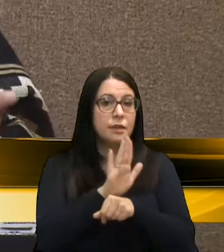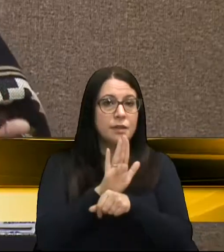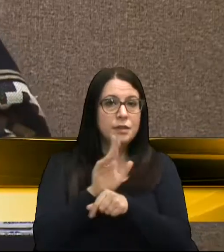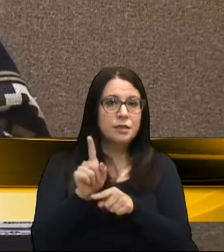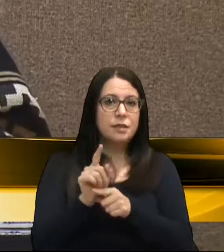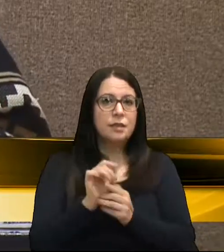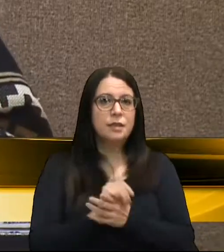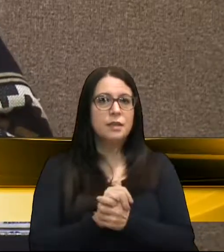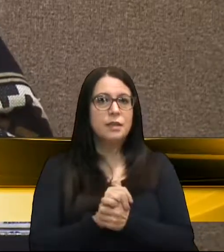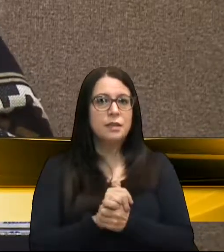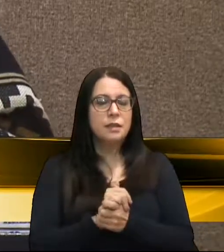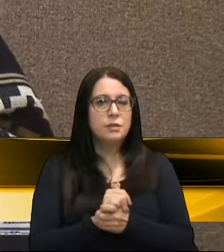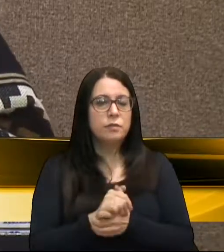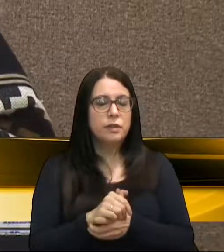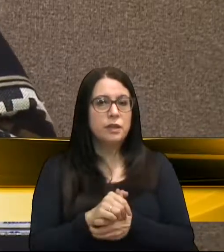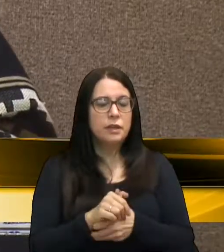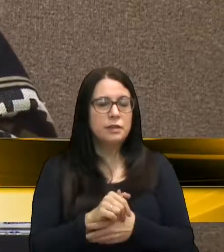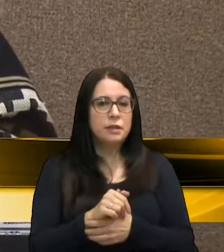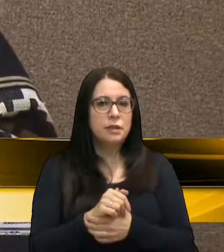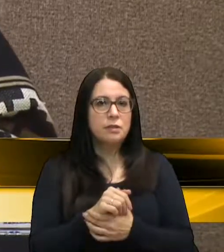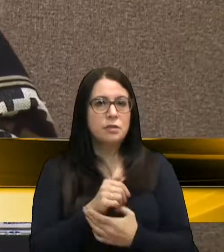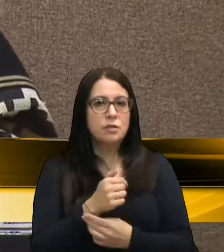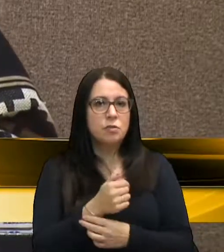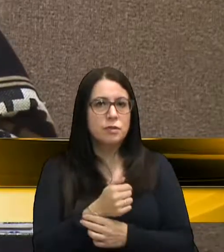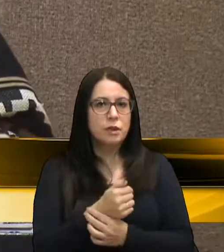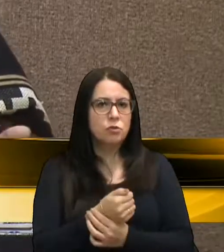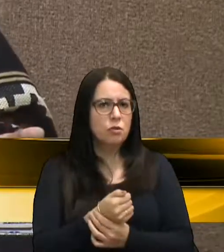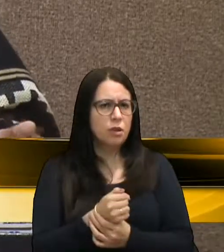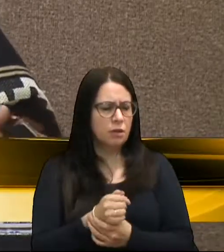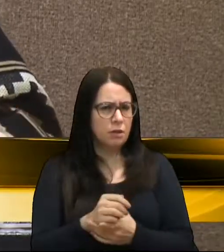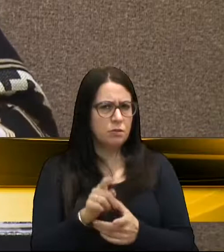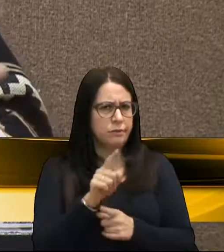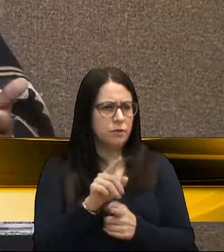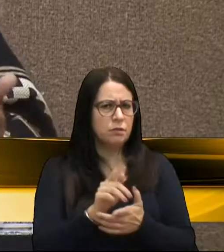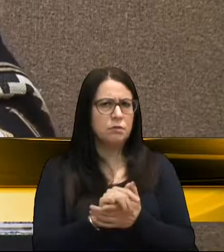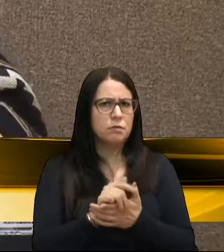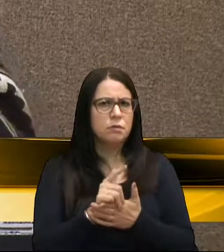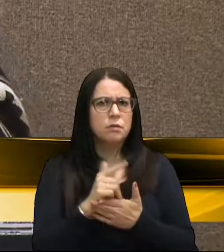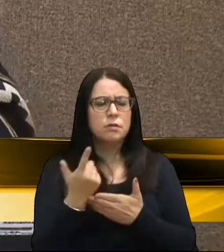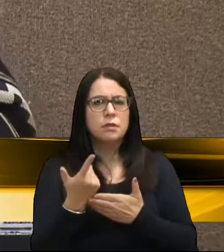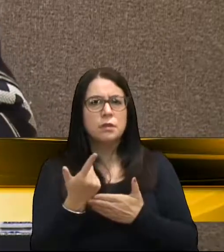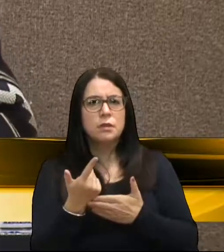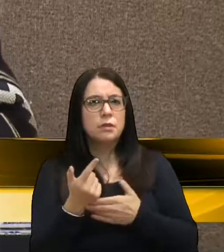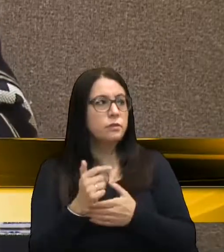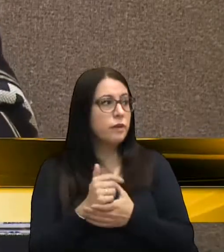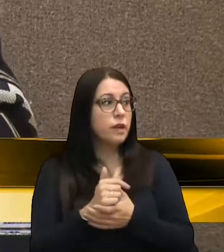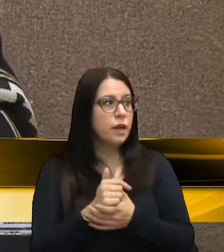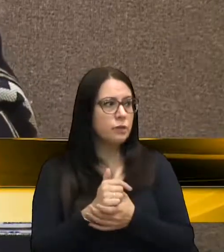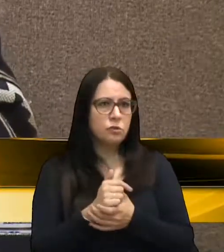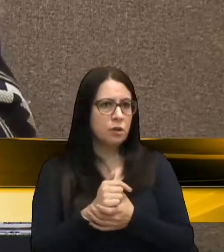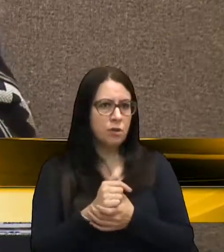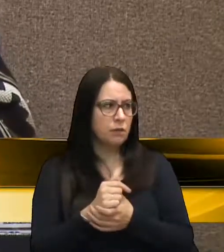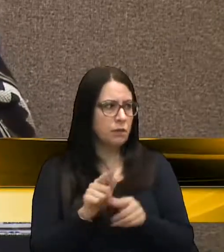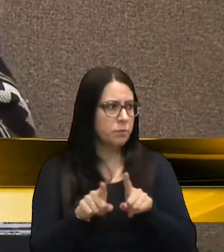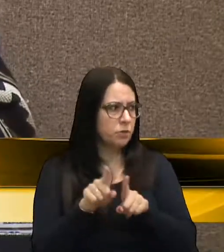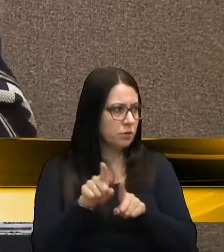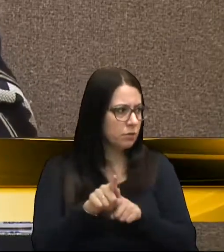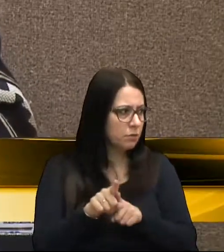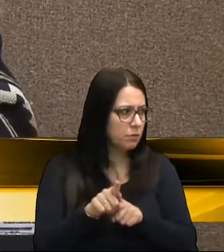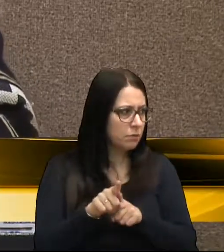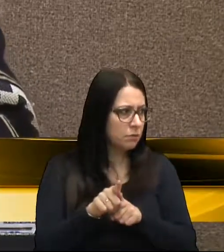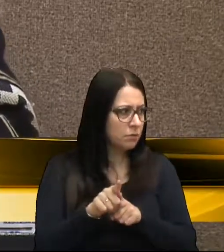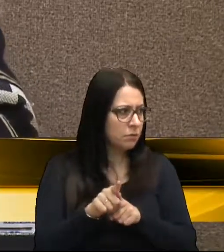a manutenção do meio ambiente, né? Não polui, não faz nada nesse sentido. Então, por isso tudo,